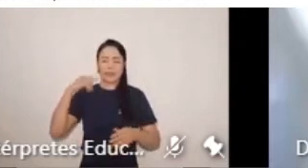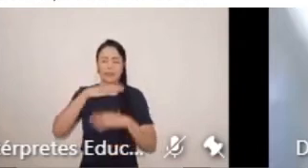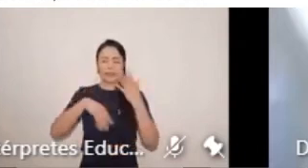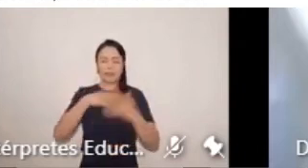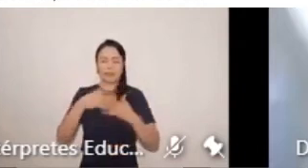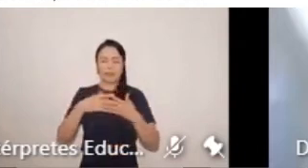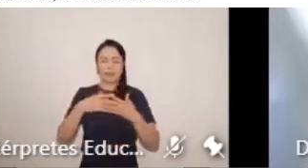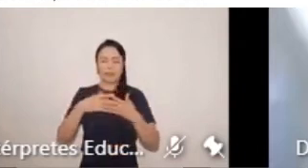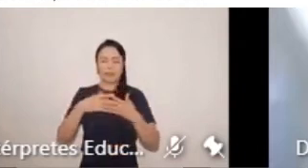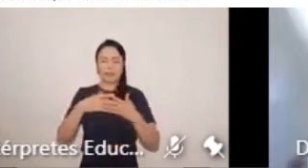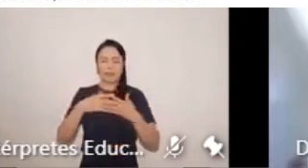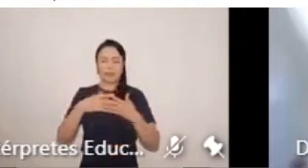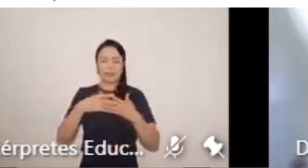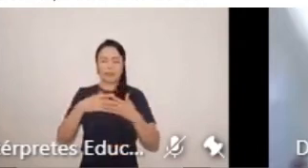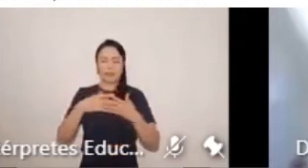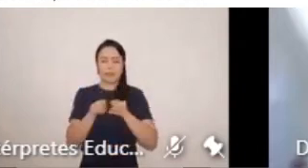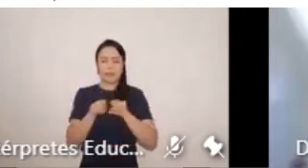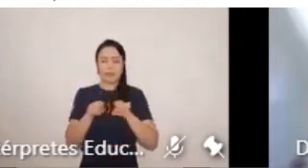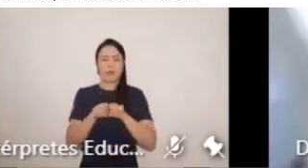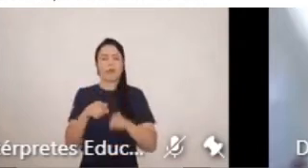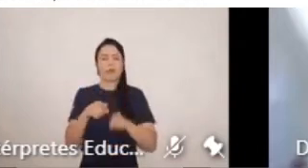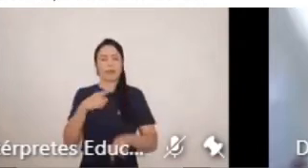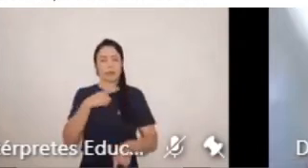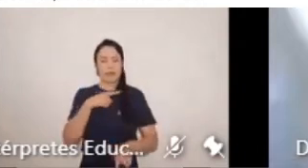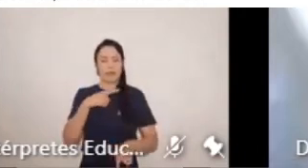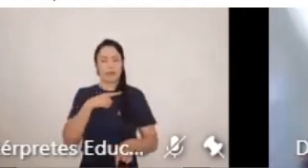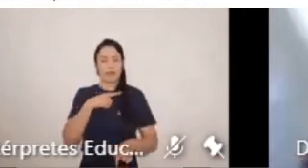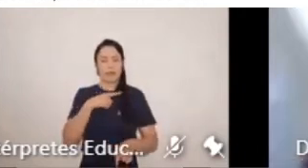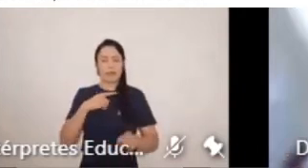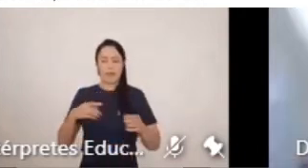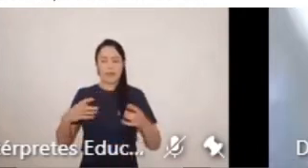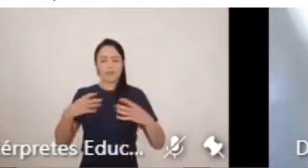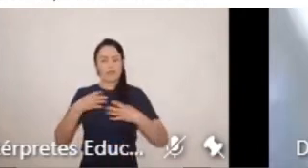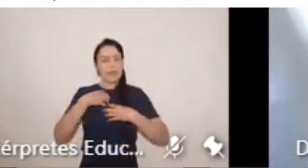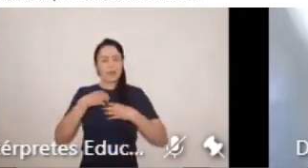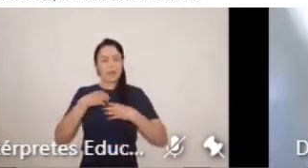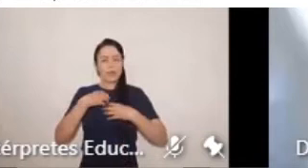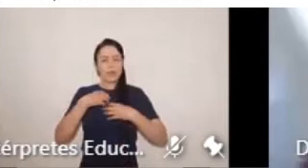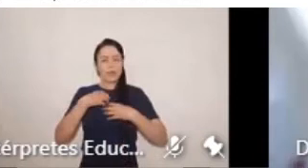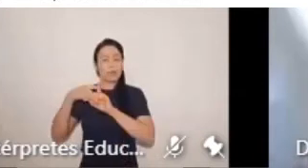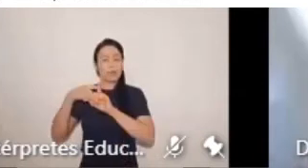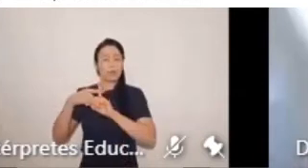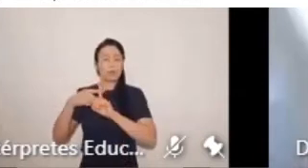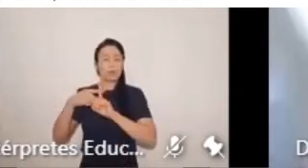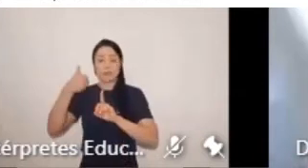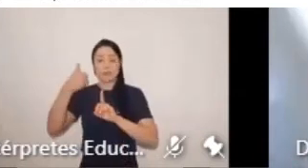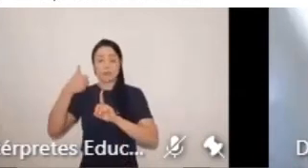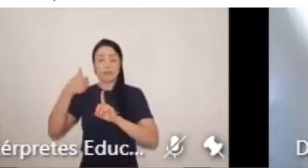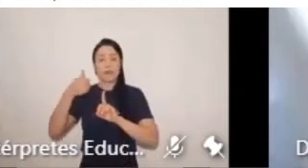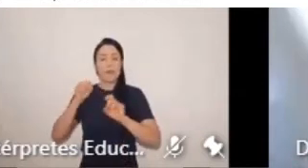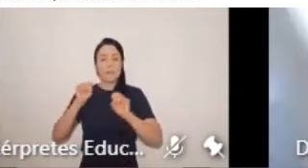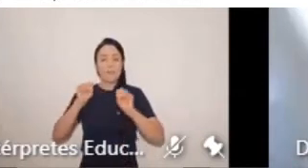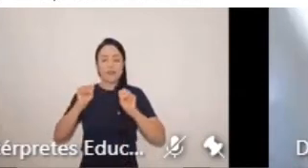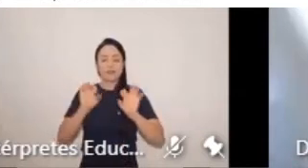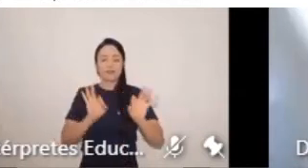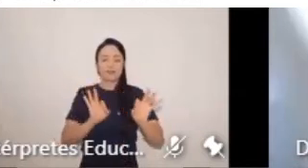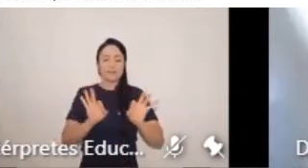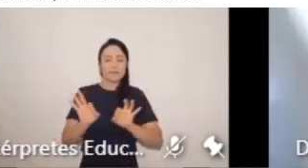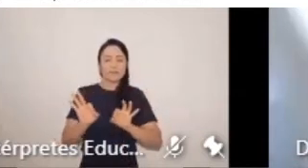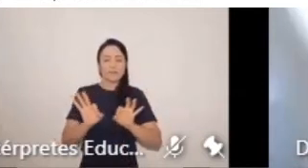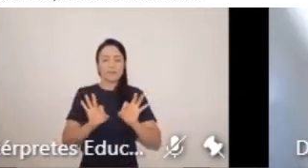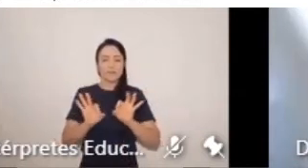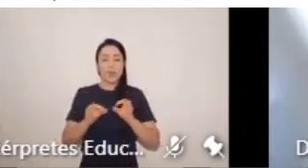essa desorganização também tem um efeito positivo, que muitas vezes pode corrigir o direcionamento da